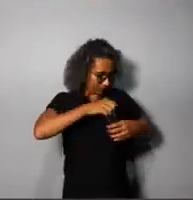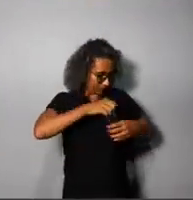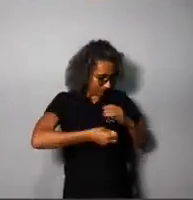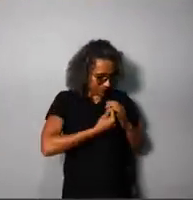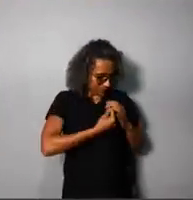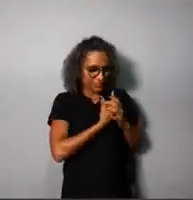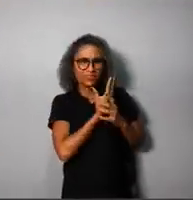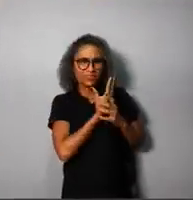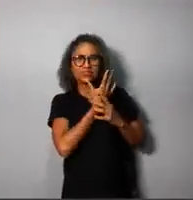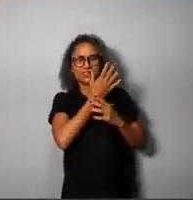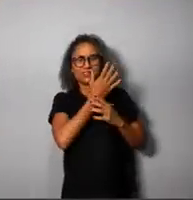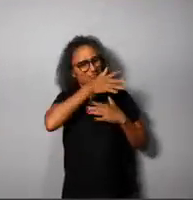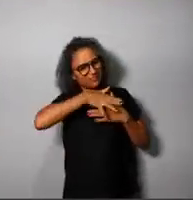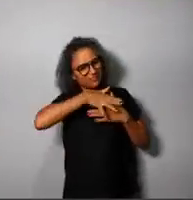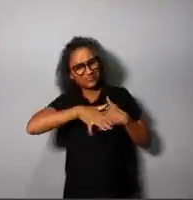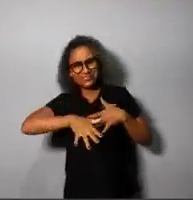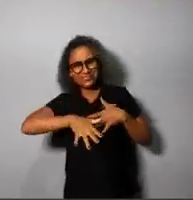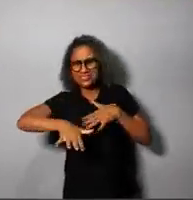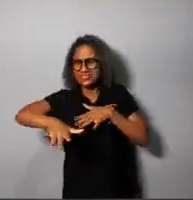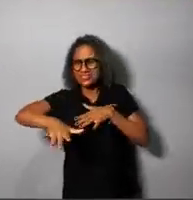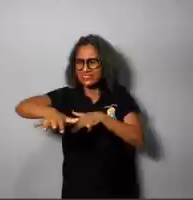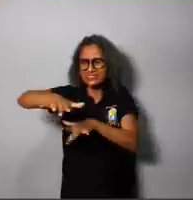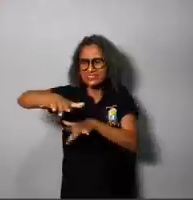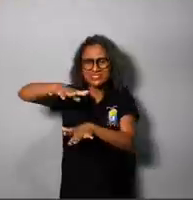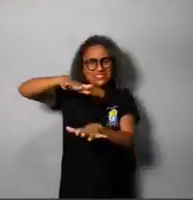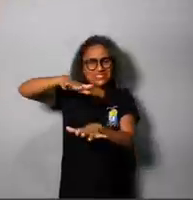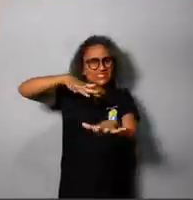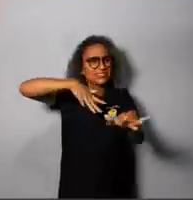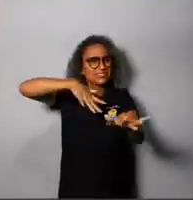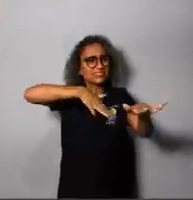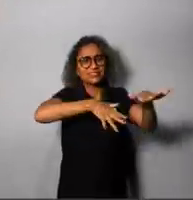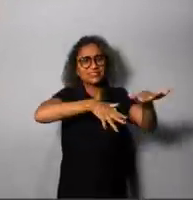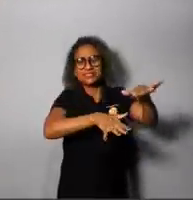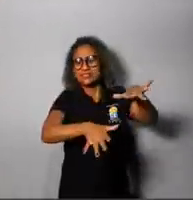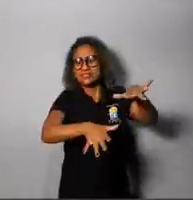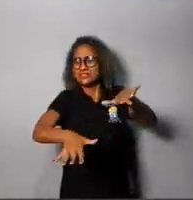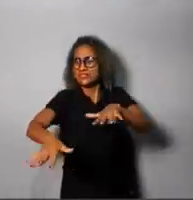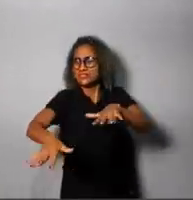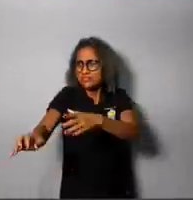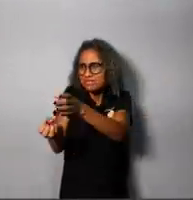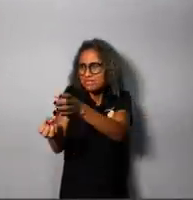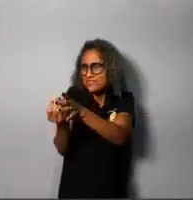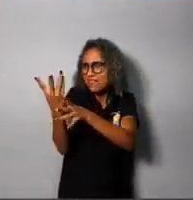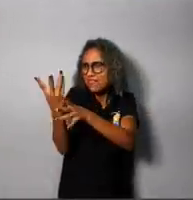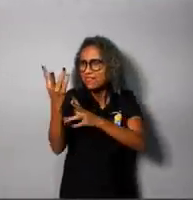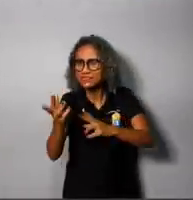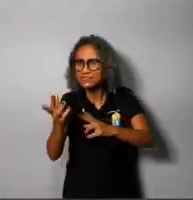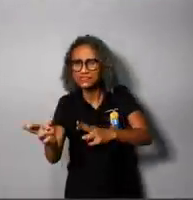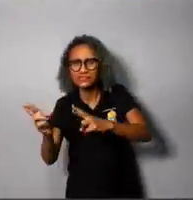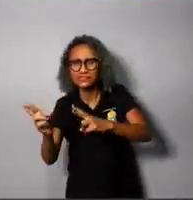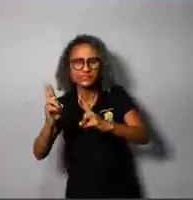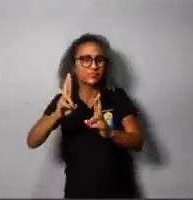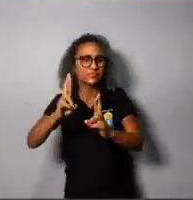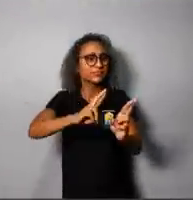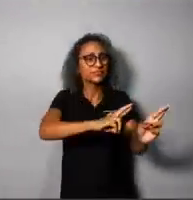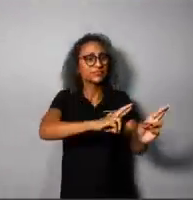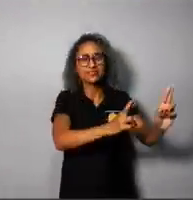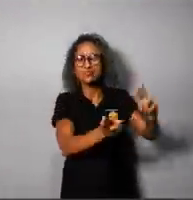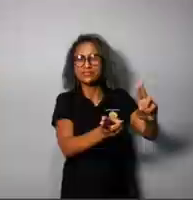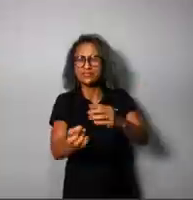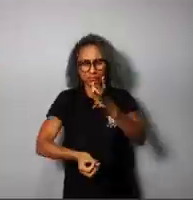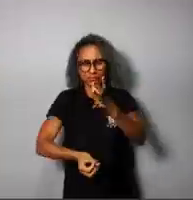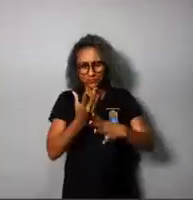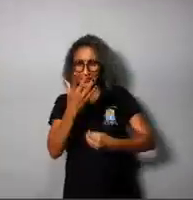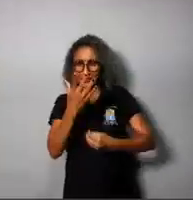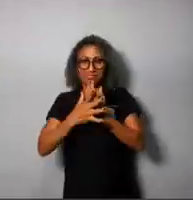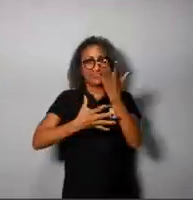eternidade. Vai brotando, crescendo, esperando, é a vida que